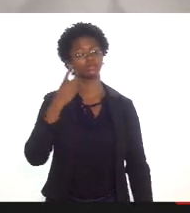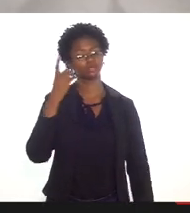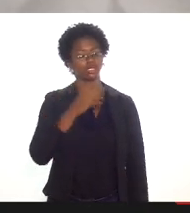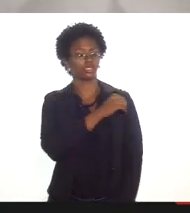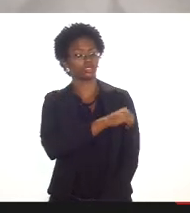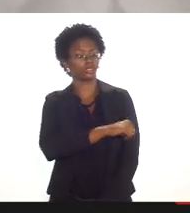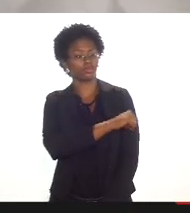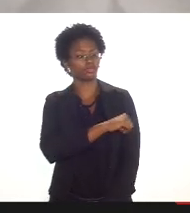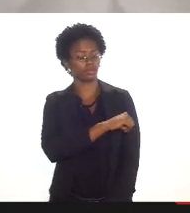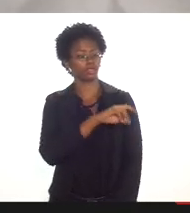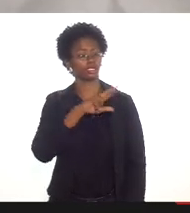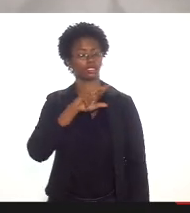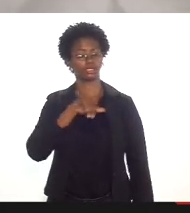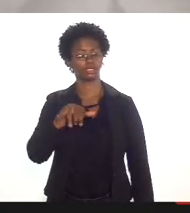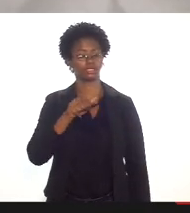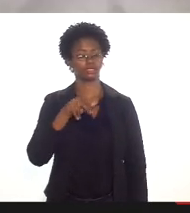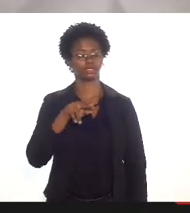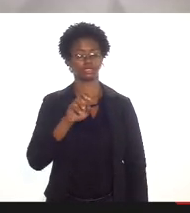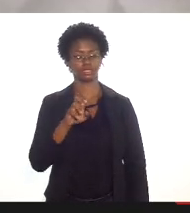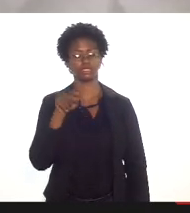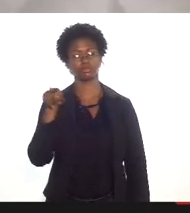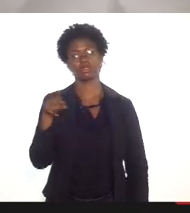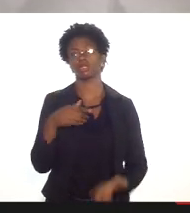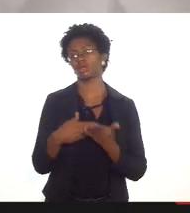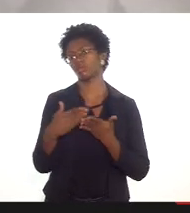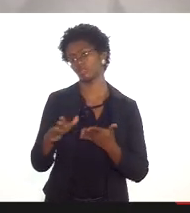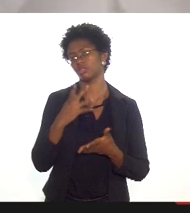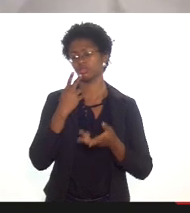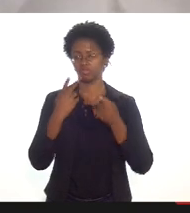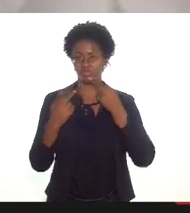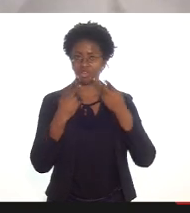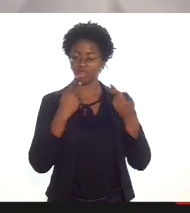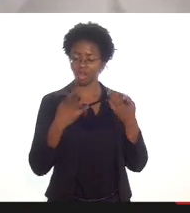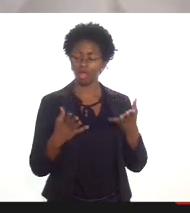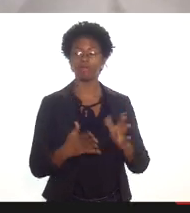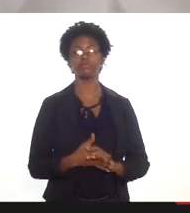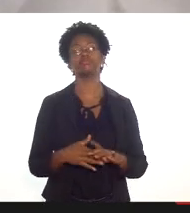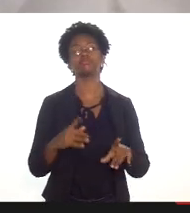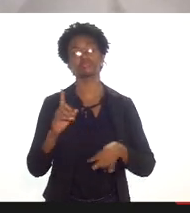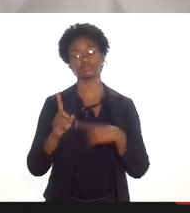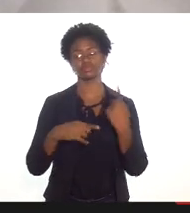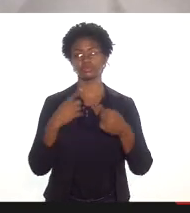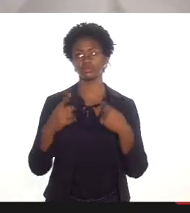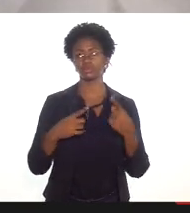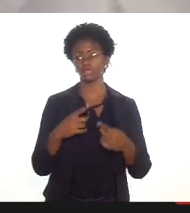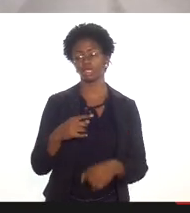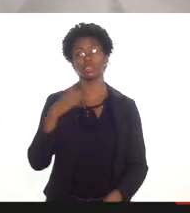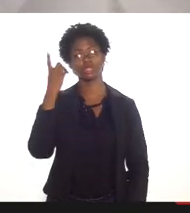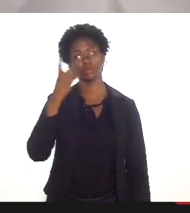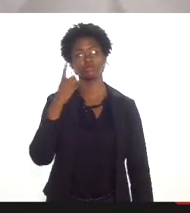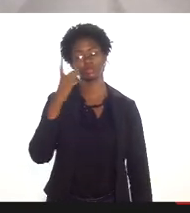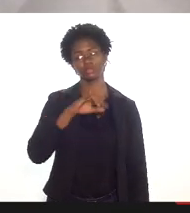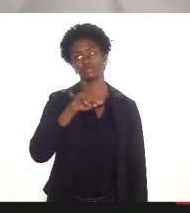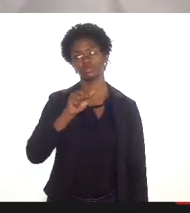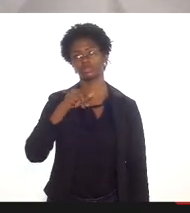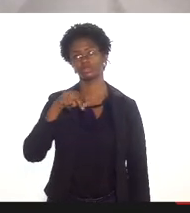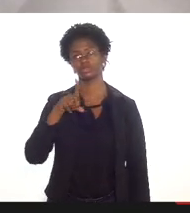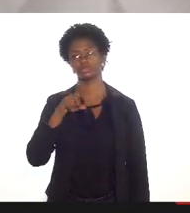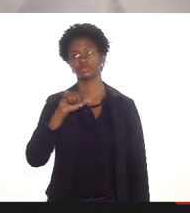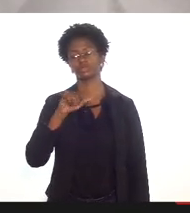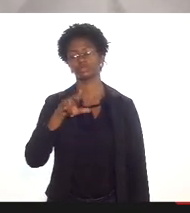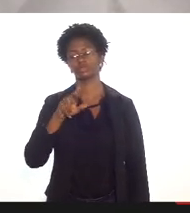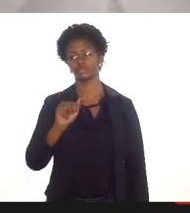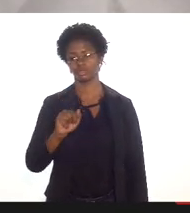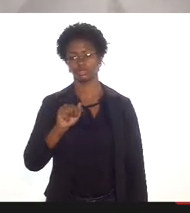enfermeira Rejane para suas considerações iniciais. Em seguida, a deputada Jandira Fegali,